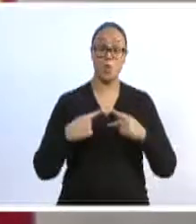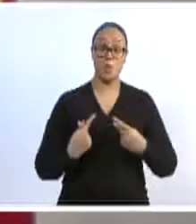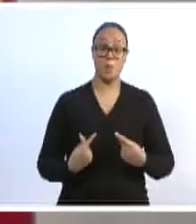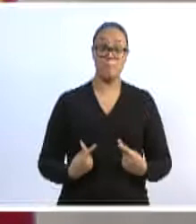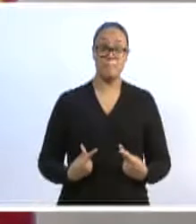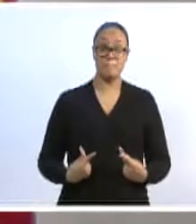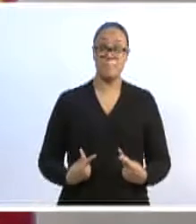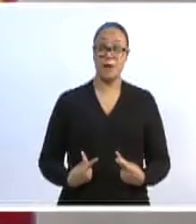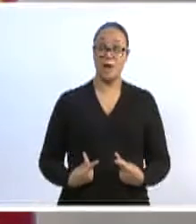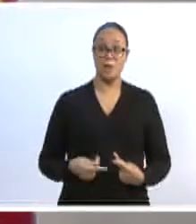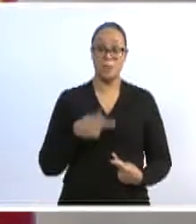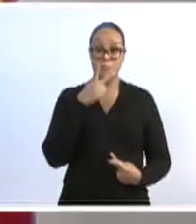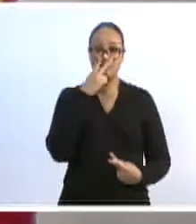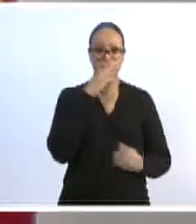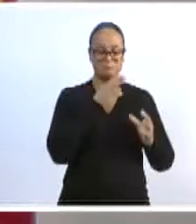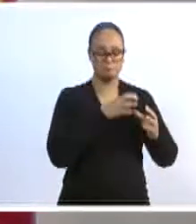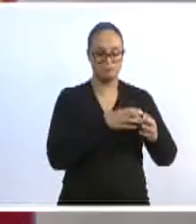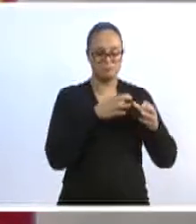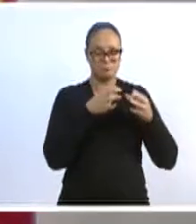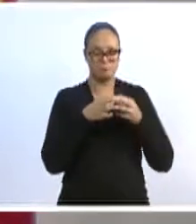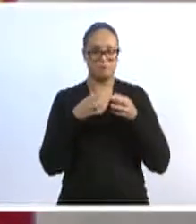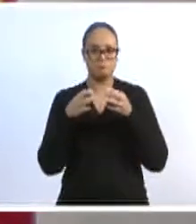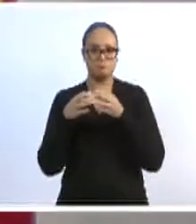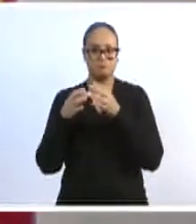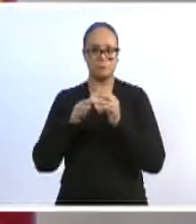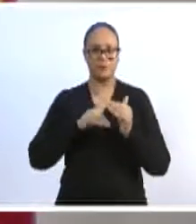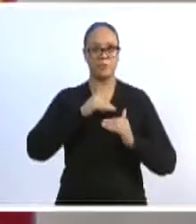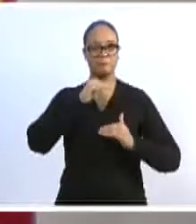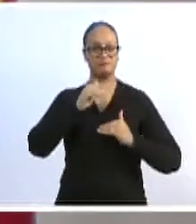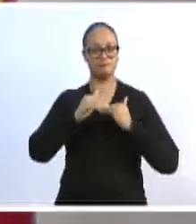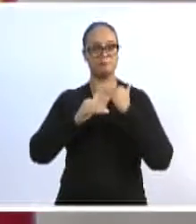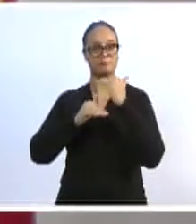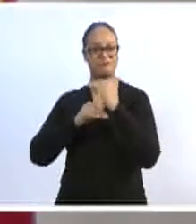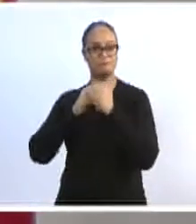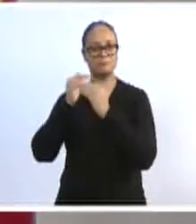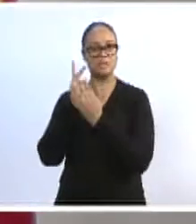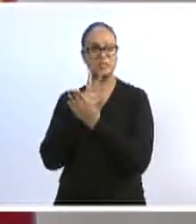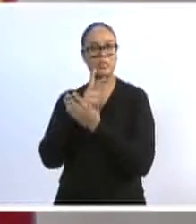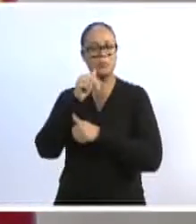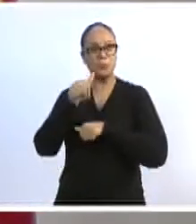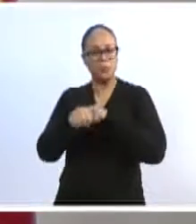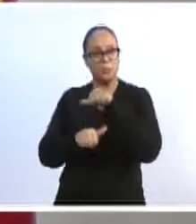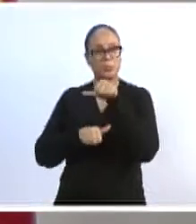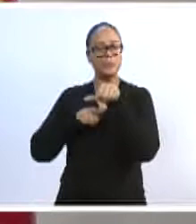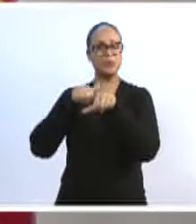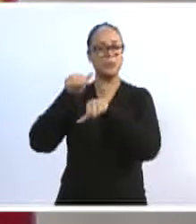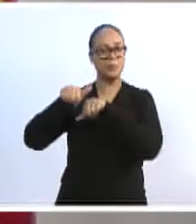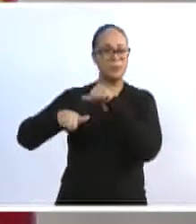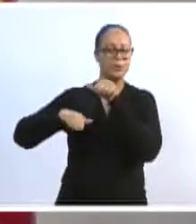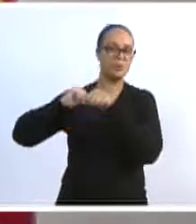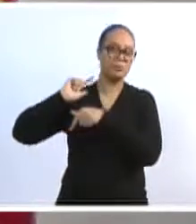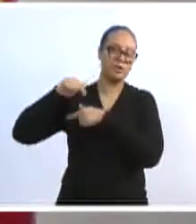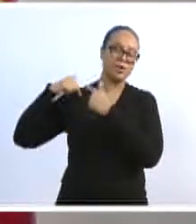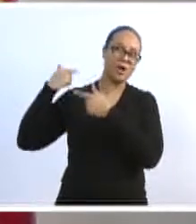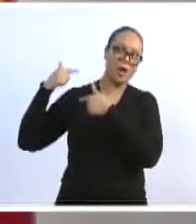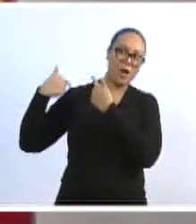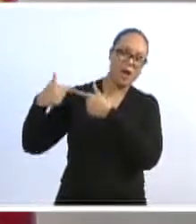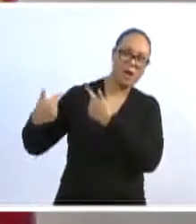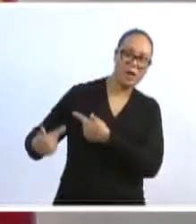os ciclos das civilizações então é uma mutação constante é uma mudança constante aperfeiçoamento